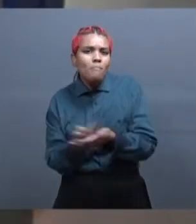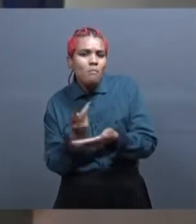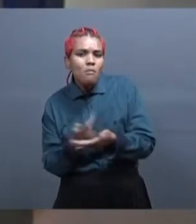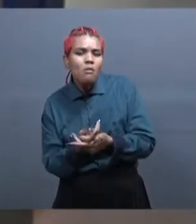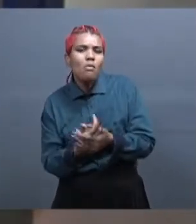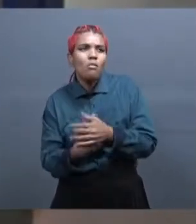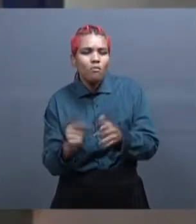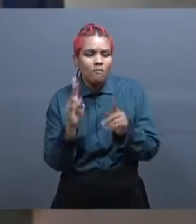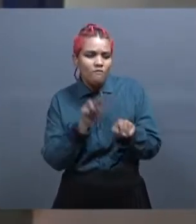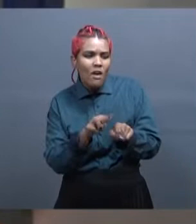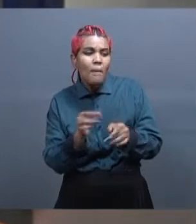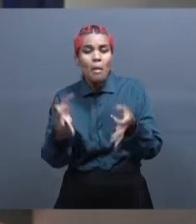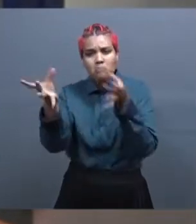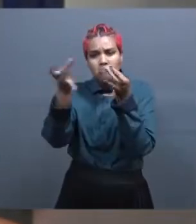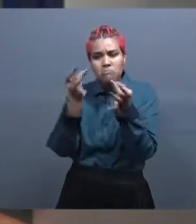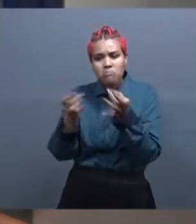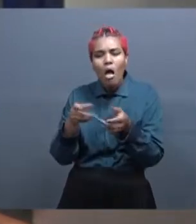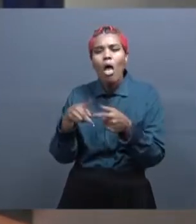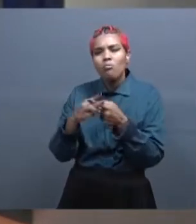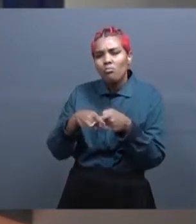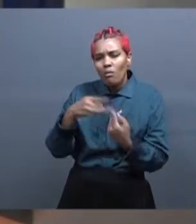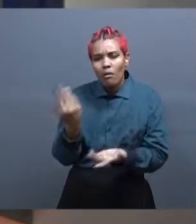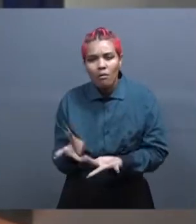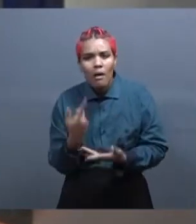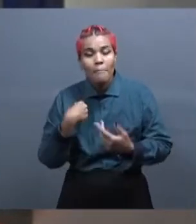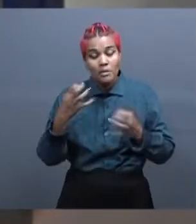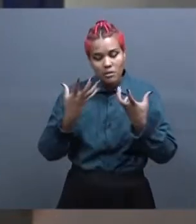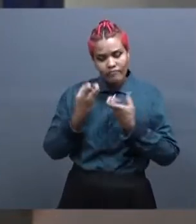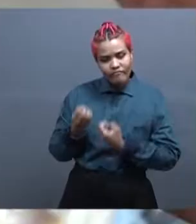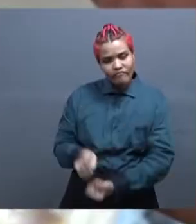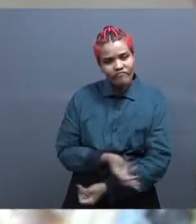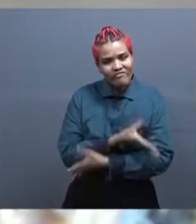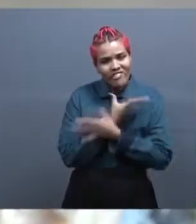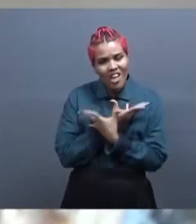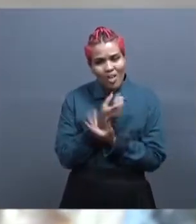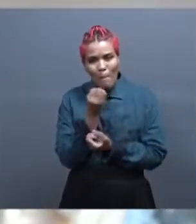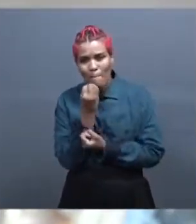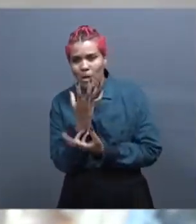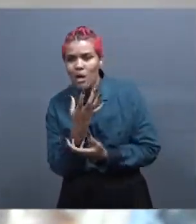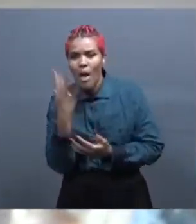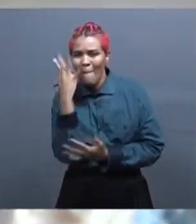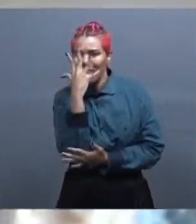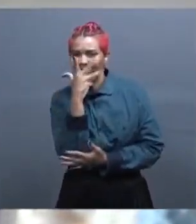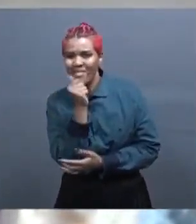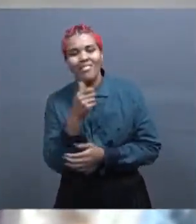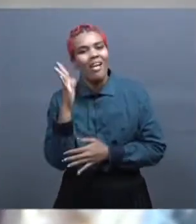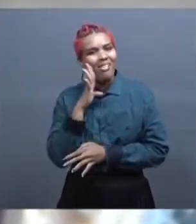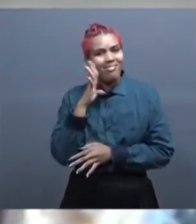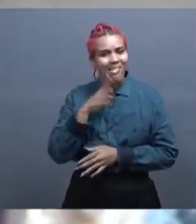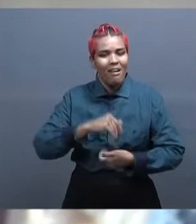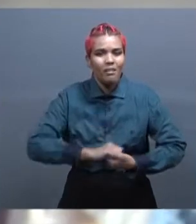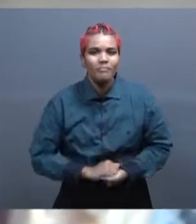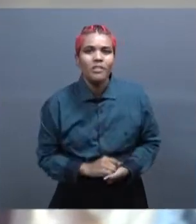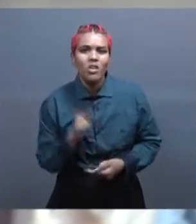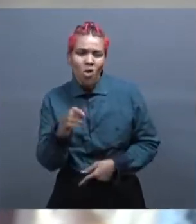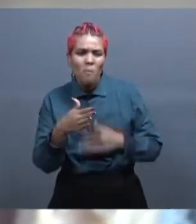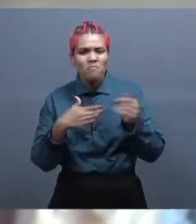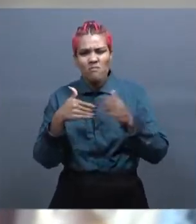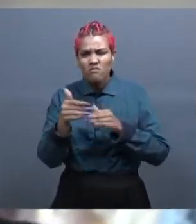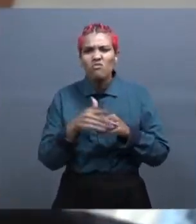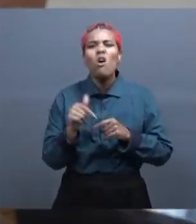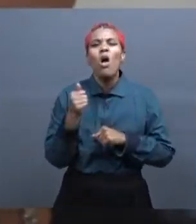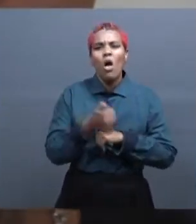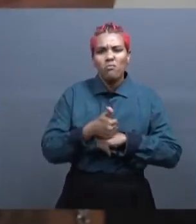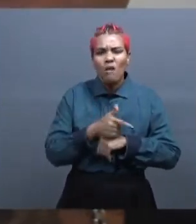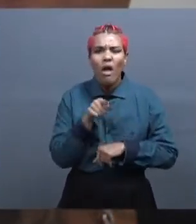ou simplesmente para se sentir bem mesmo é que é bonito e é legal e como todo profissional e isabela também passa por dificuldades